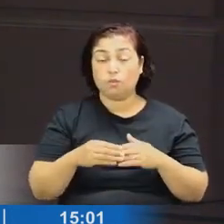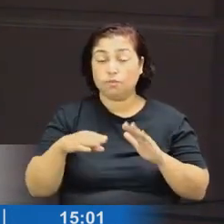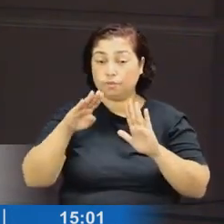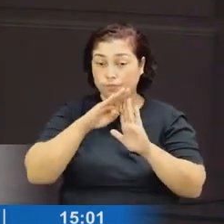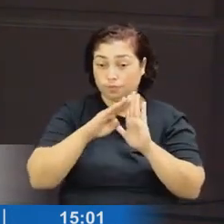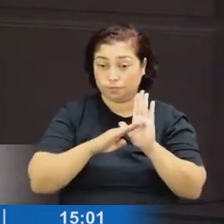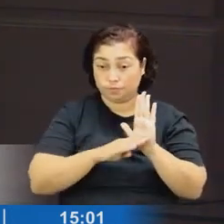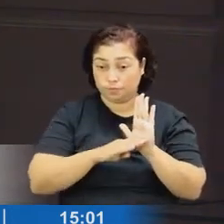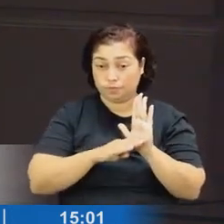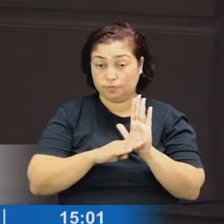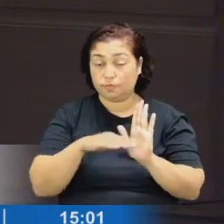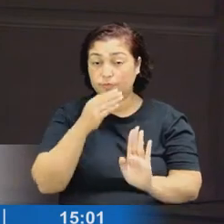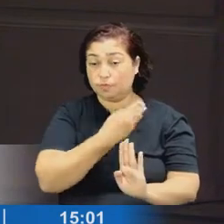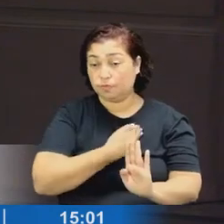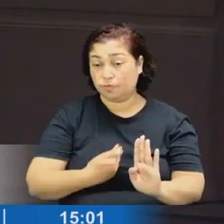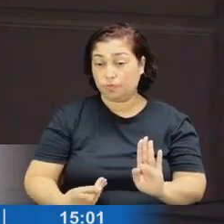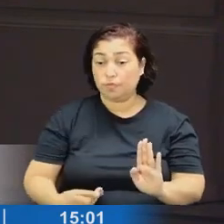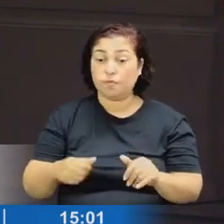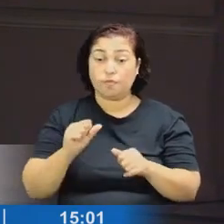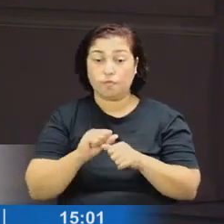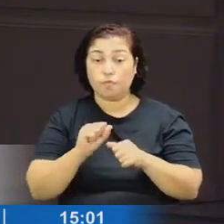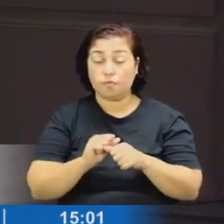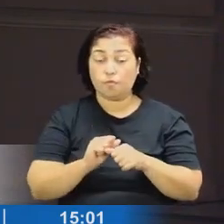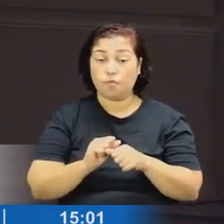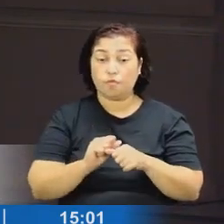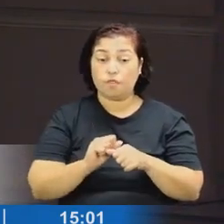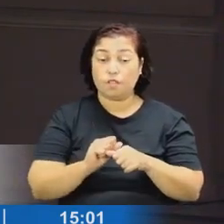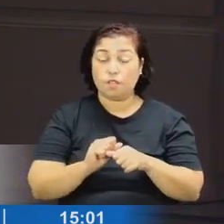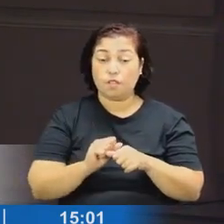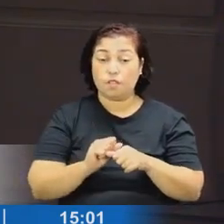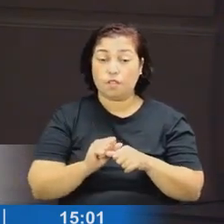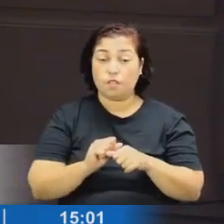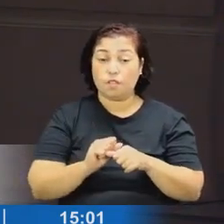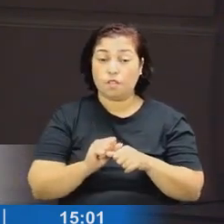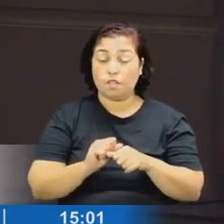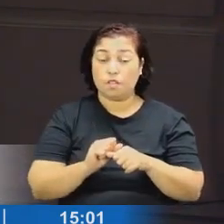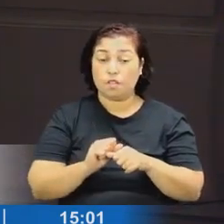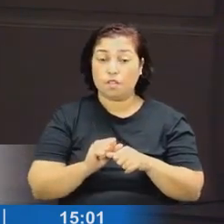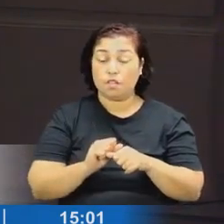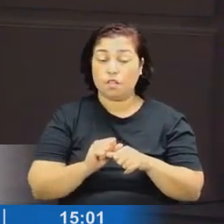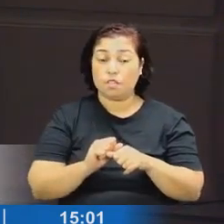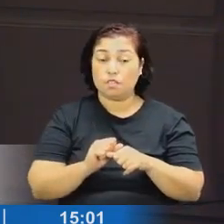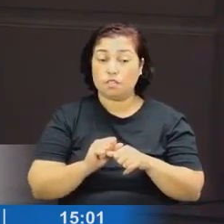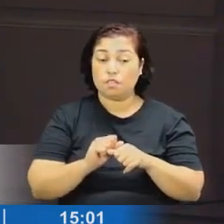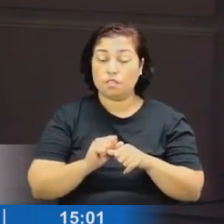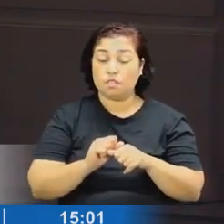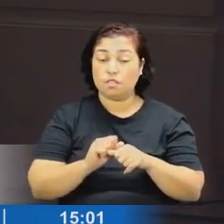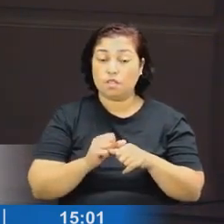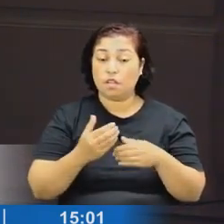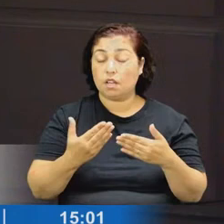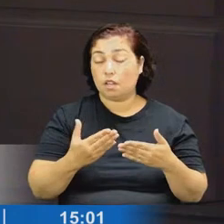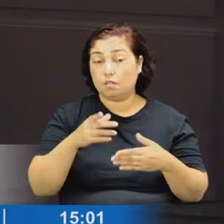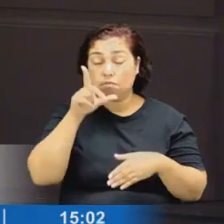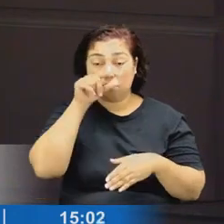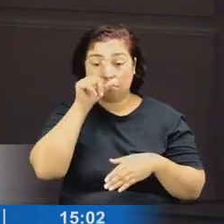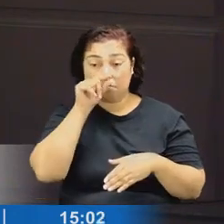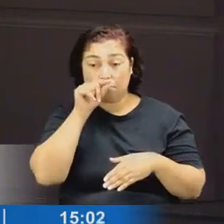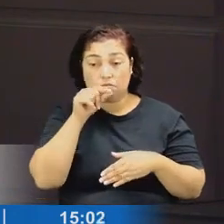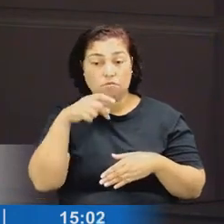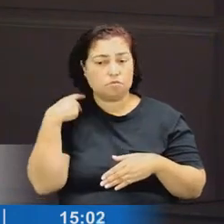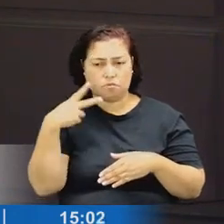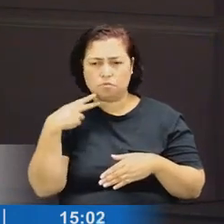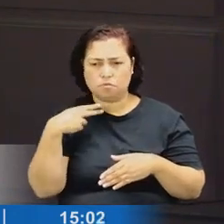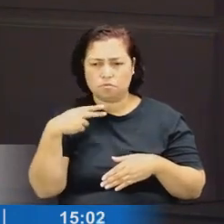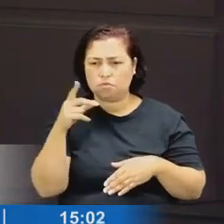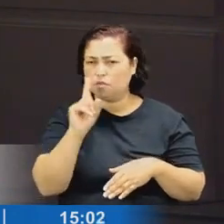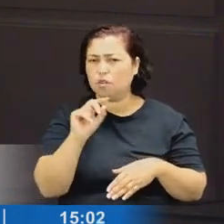plataforma com o tempo de público você vai fazer uma estratégia condizente com teu público né então Ah o Twitter nenhum Vereador vai usar o twitter vai